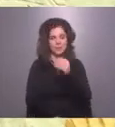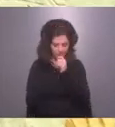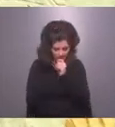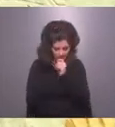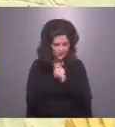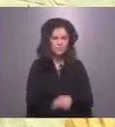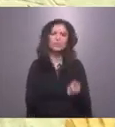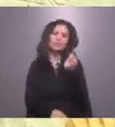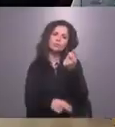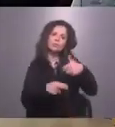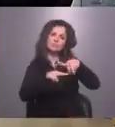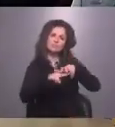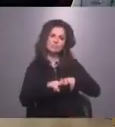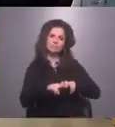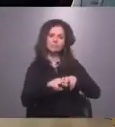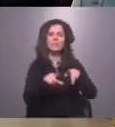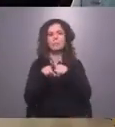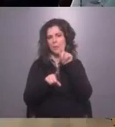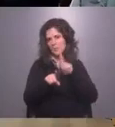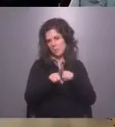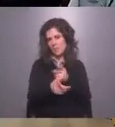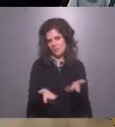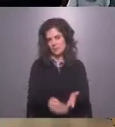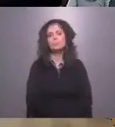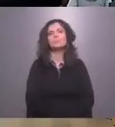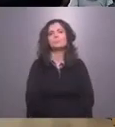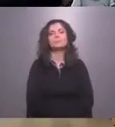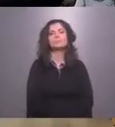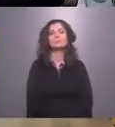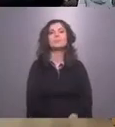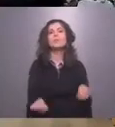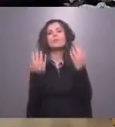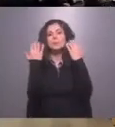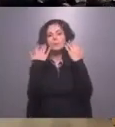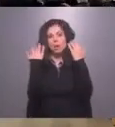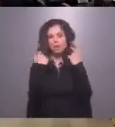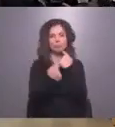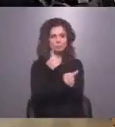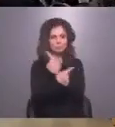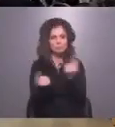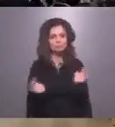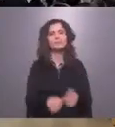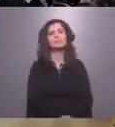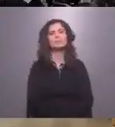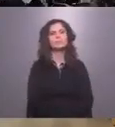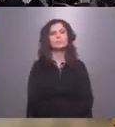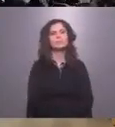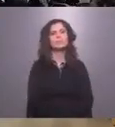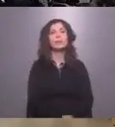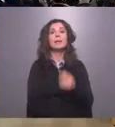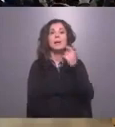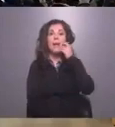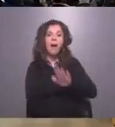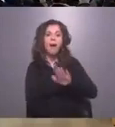Irmãos e irmãs, podemos acomodar-nos por um breve instante. Informamos que aqueles que estivermos ainda da parte